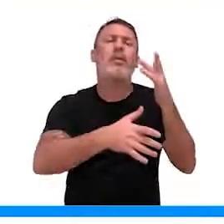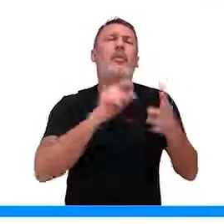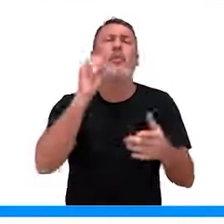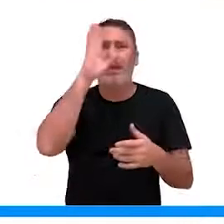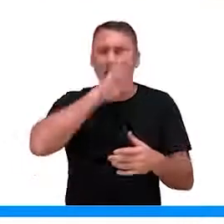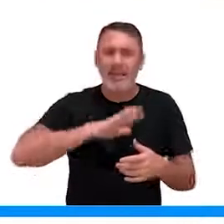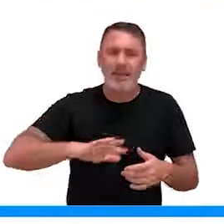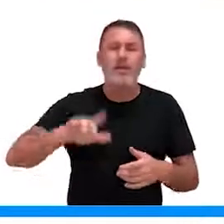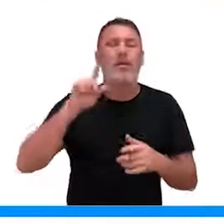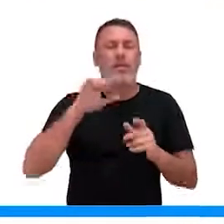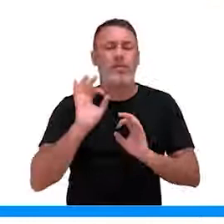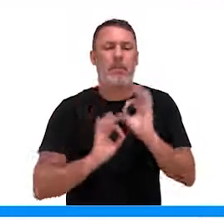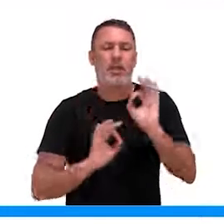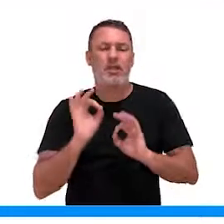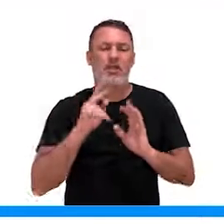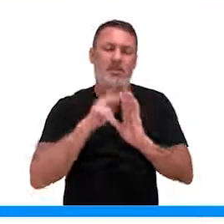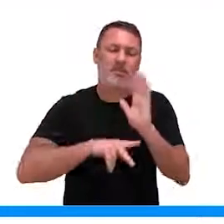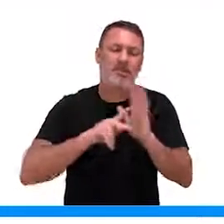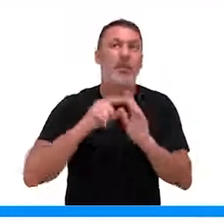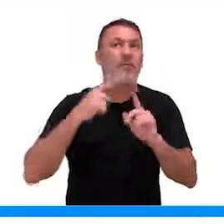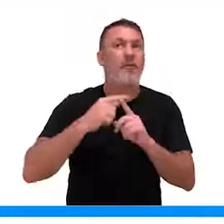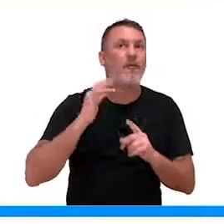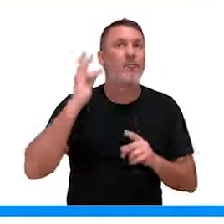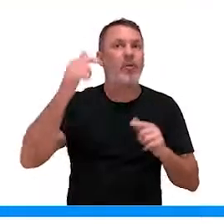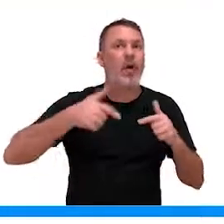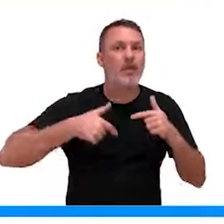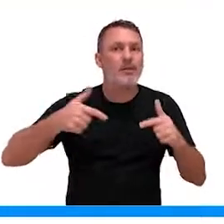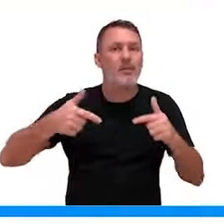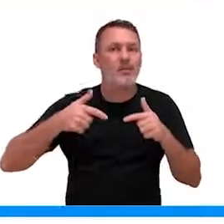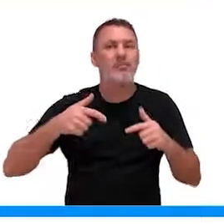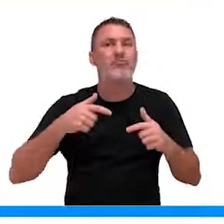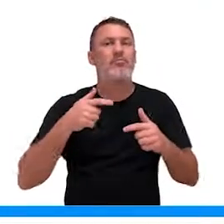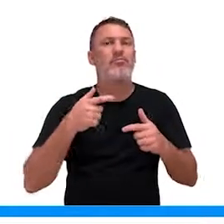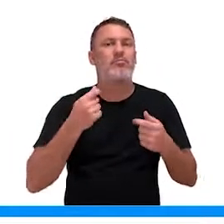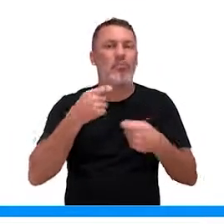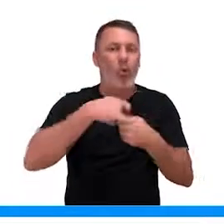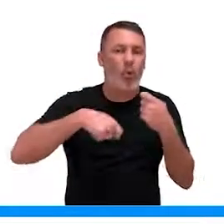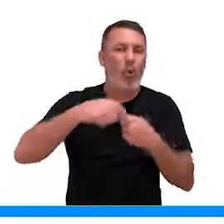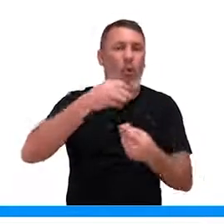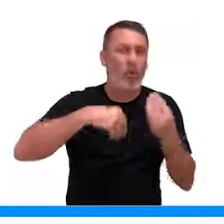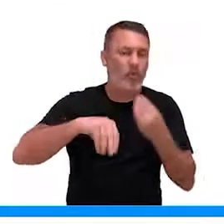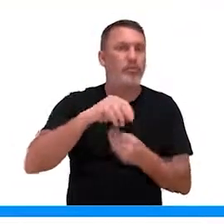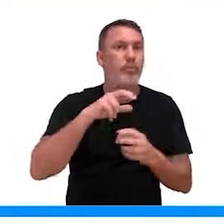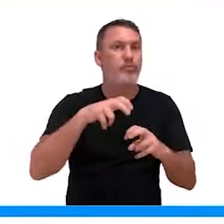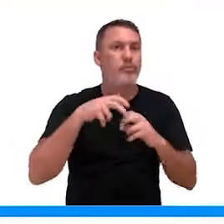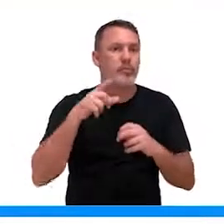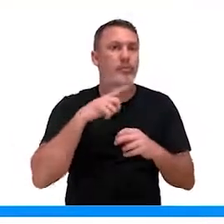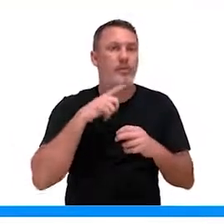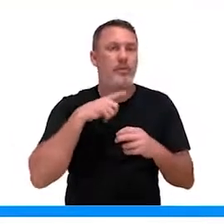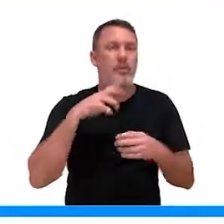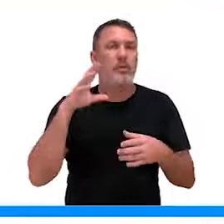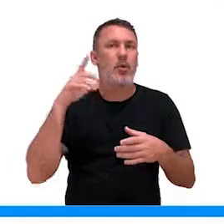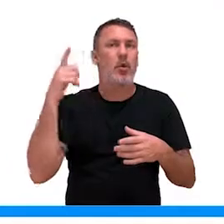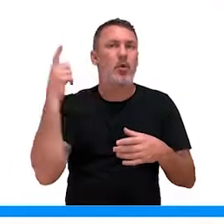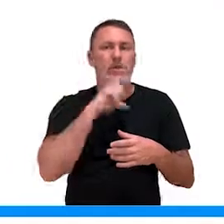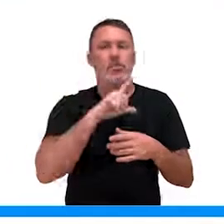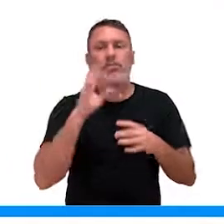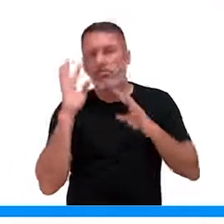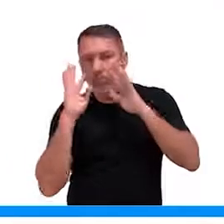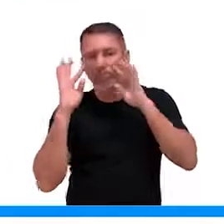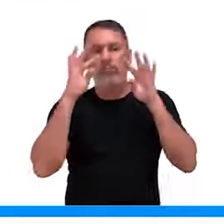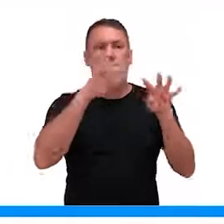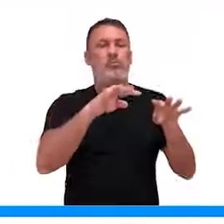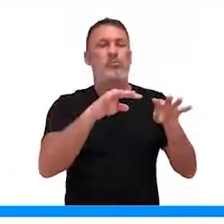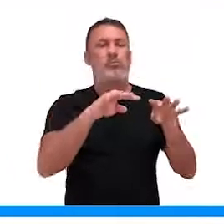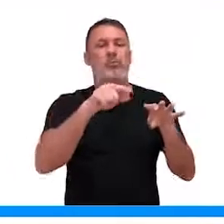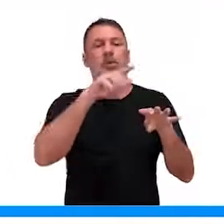para planejarmos as nossas ações e o nosso futuro econômico. Inclusive, uma boa parte desses estudiosos voltou a sua atenção para o estudo